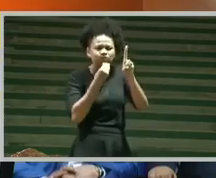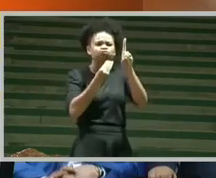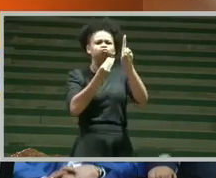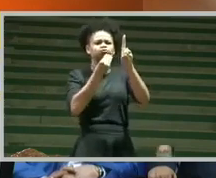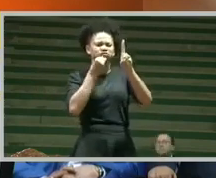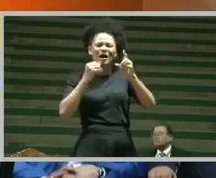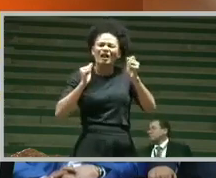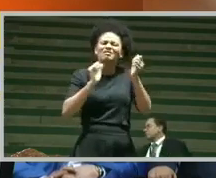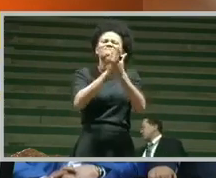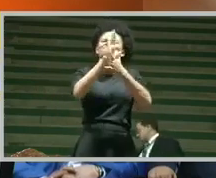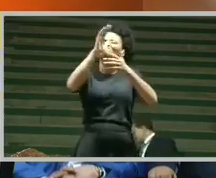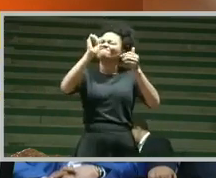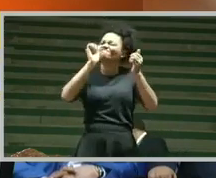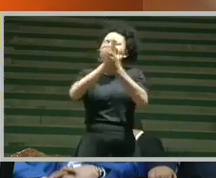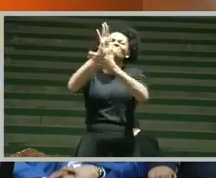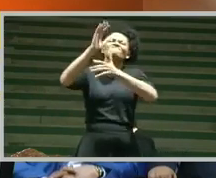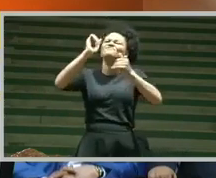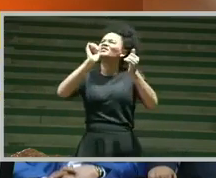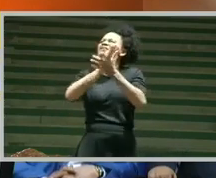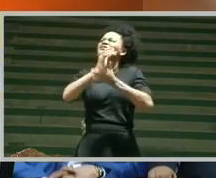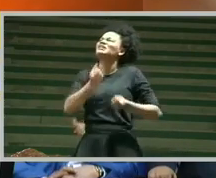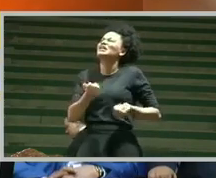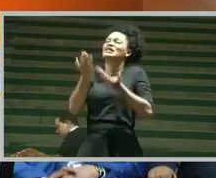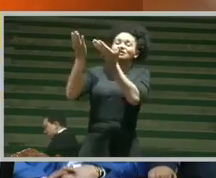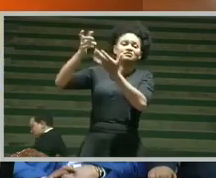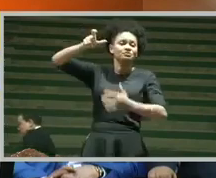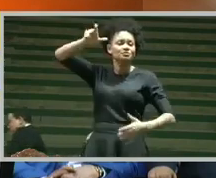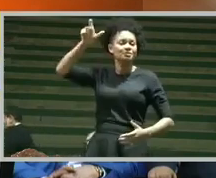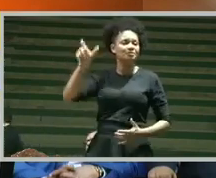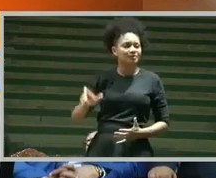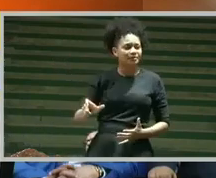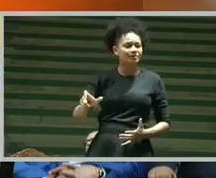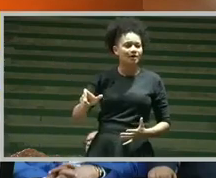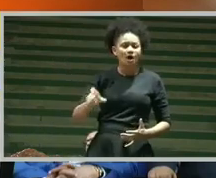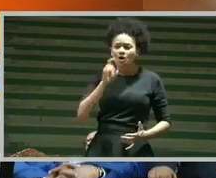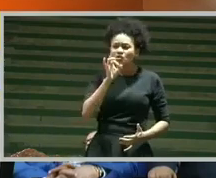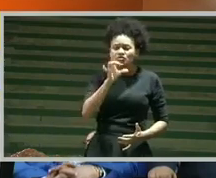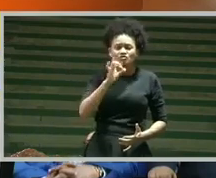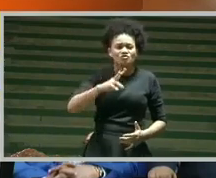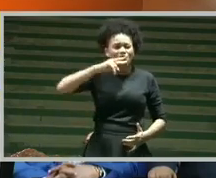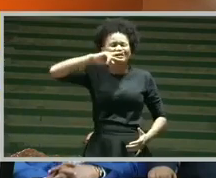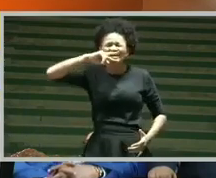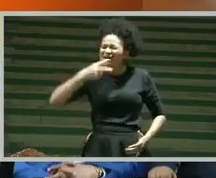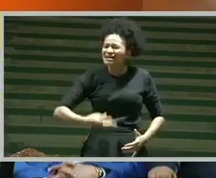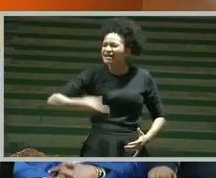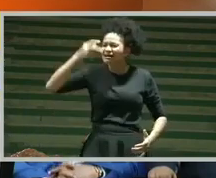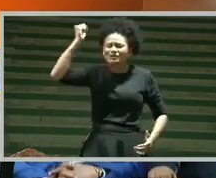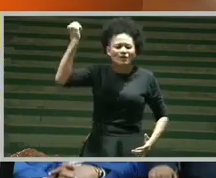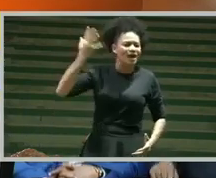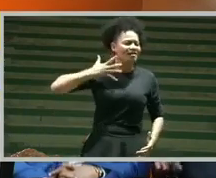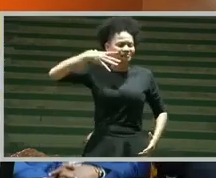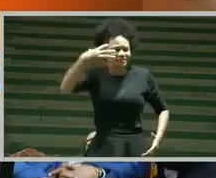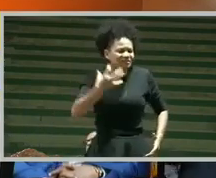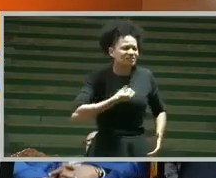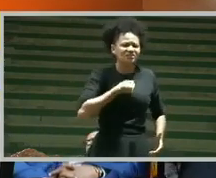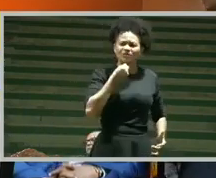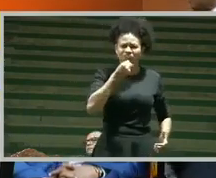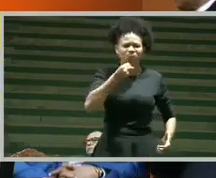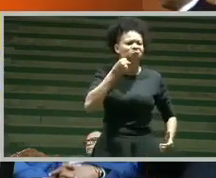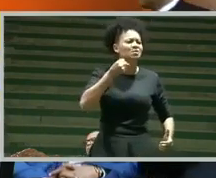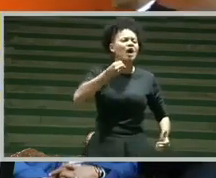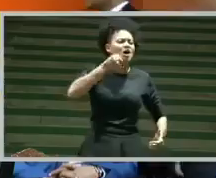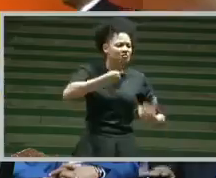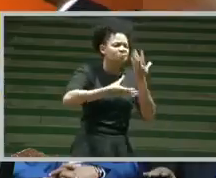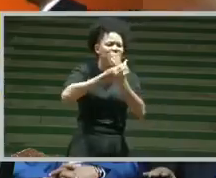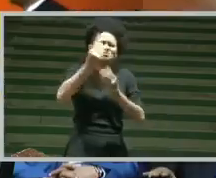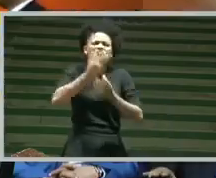para louvá-lo em sua presença. Só quem reconhece a graça salvadora, levante